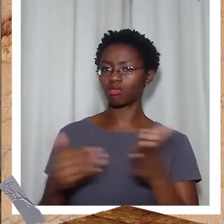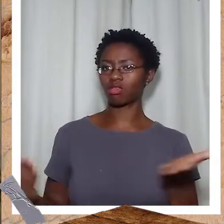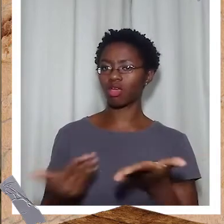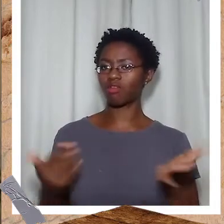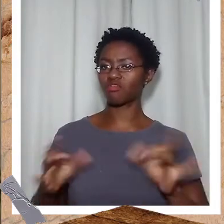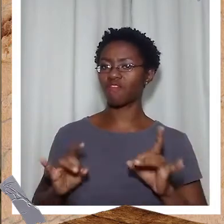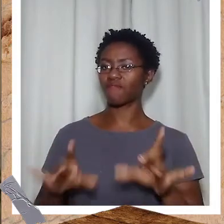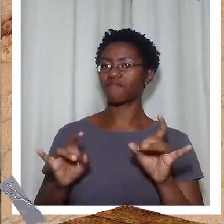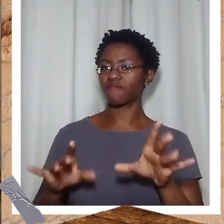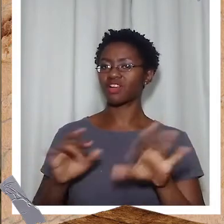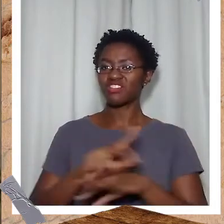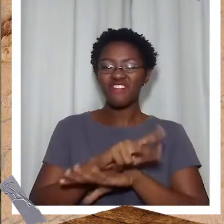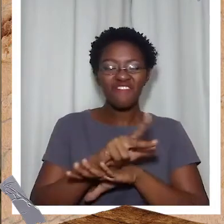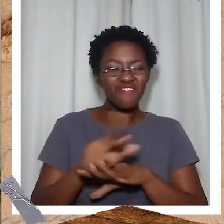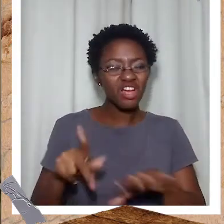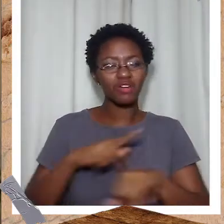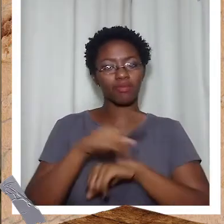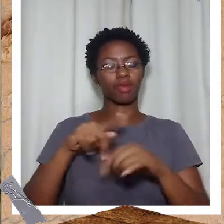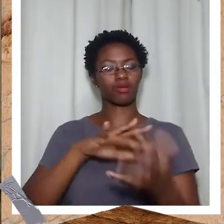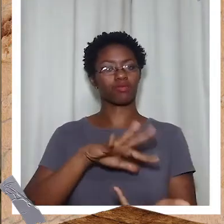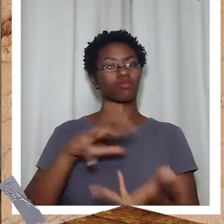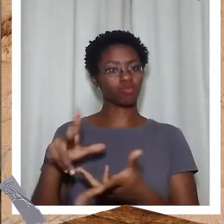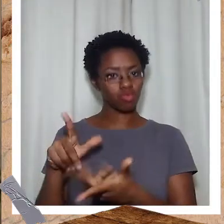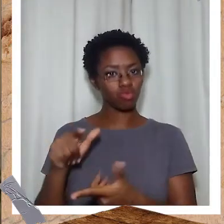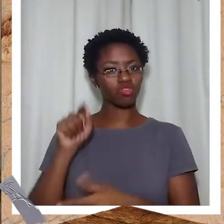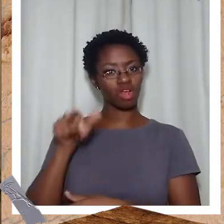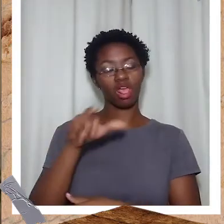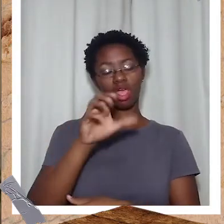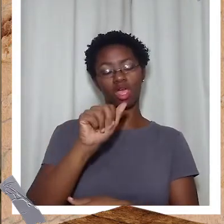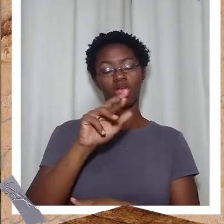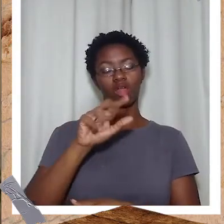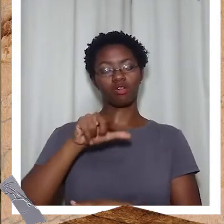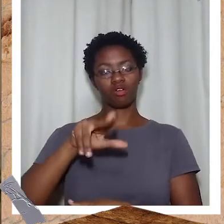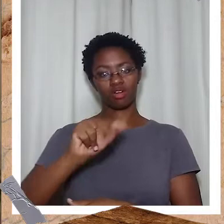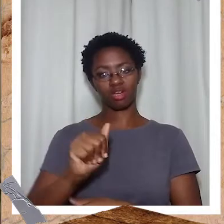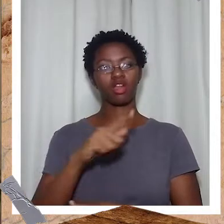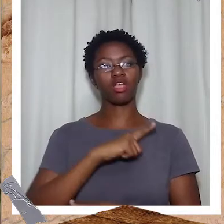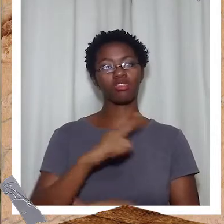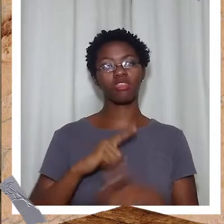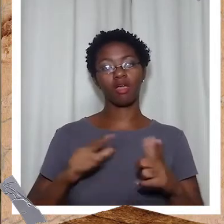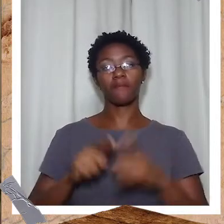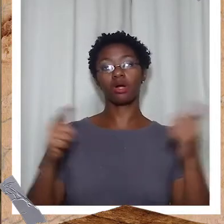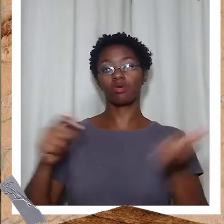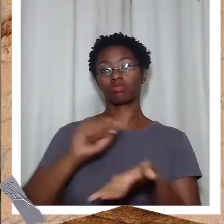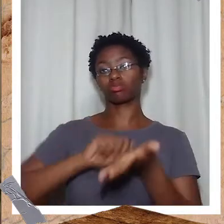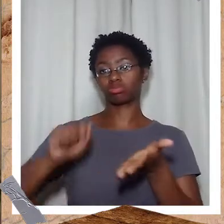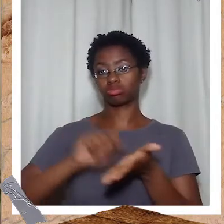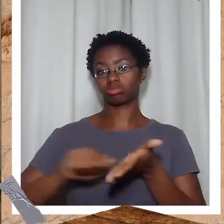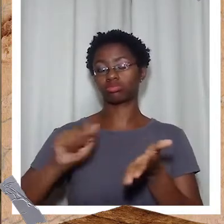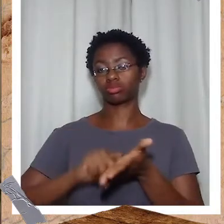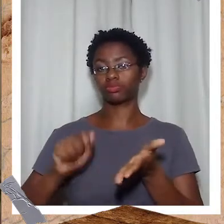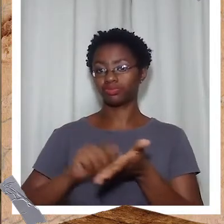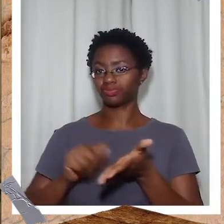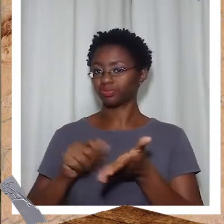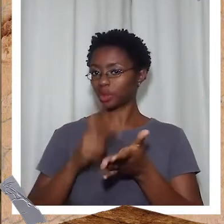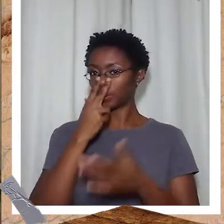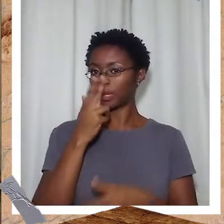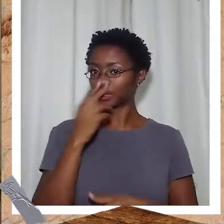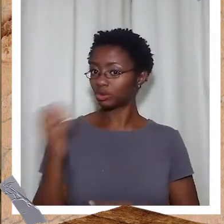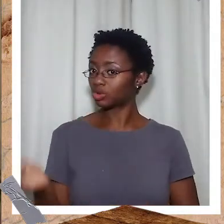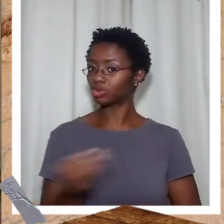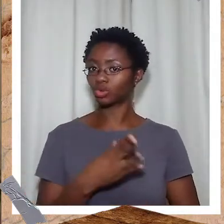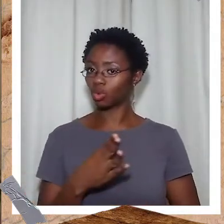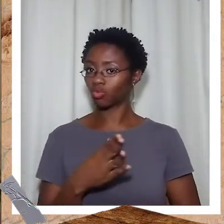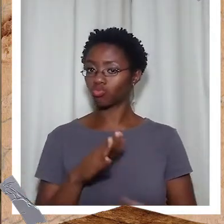best-seller em vários países no mundo, uma autora como Carolina tenha a maior parte dos seus escritos ainda inéditos,